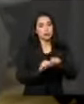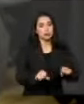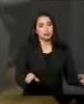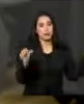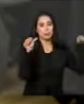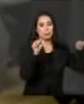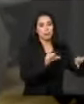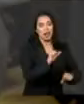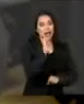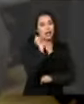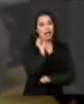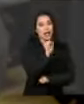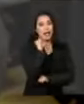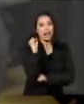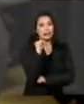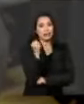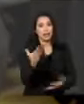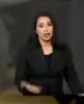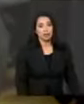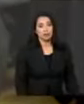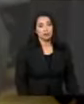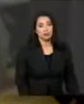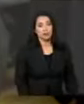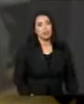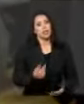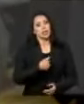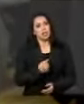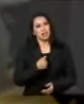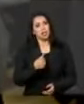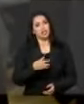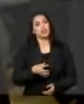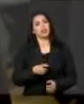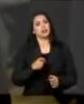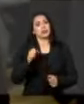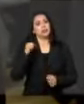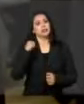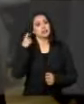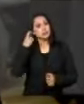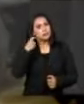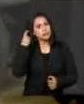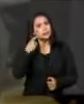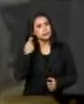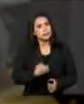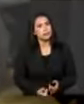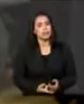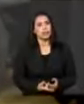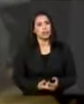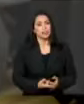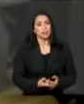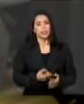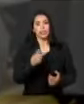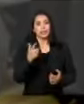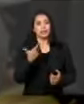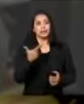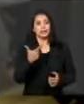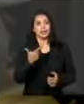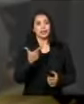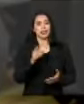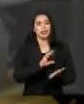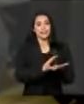Eu tentei construir com o ministro. Tentei. Não há verba para suprir esse déficit. Não há. E